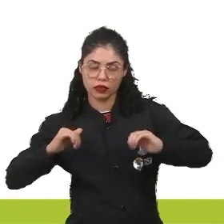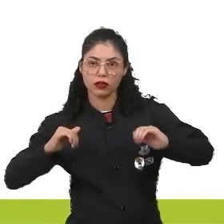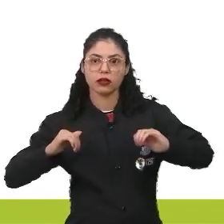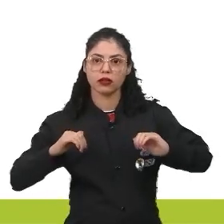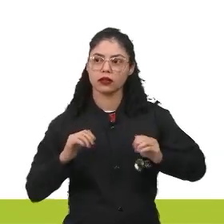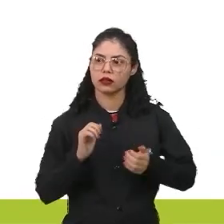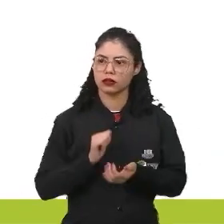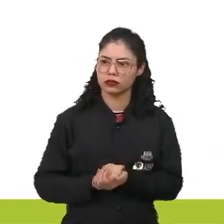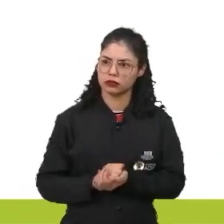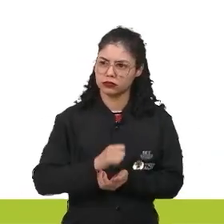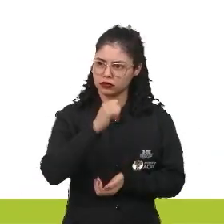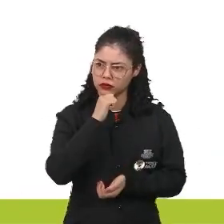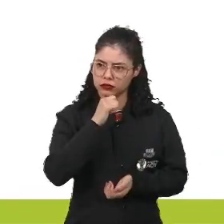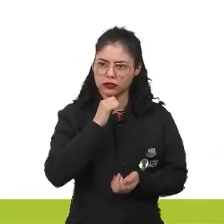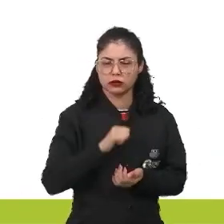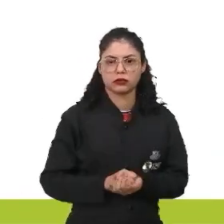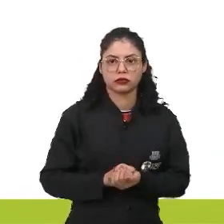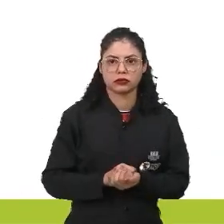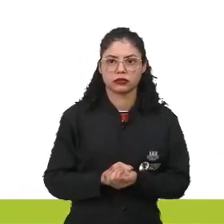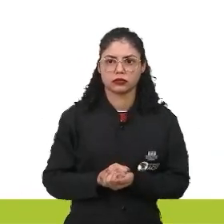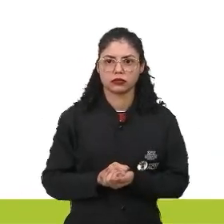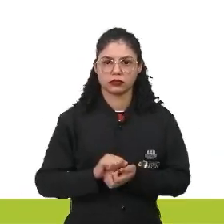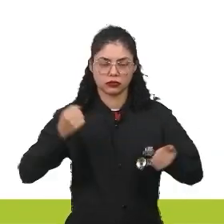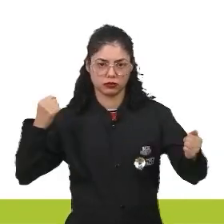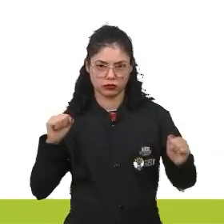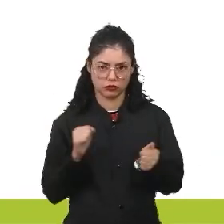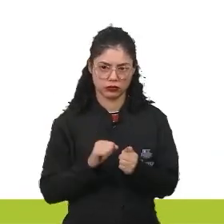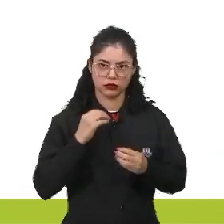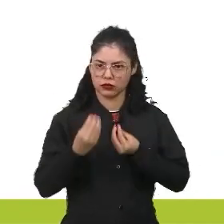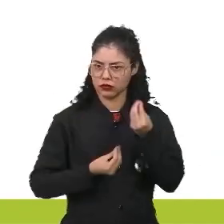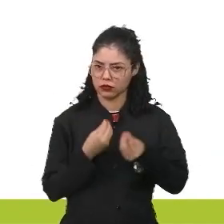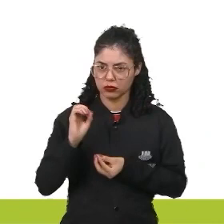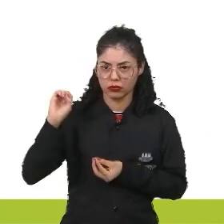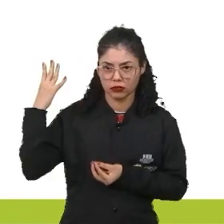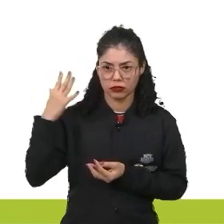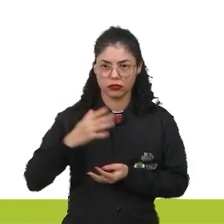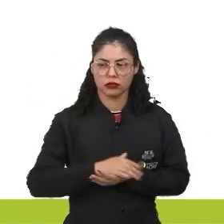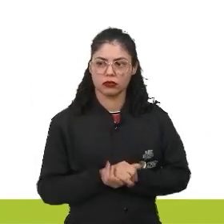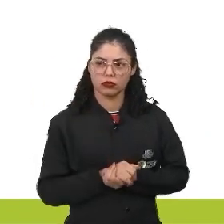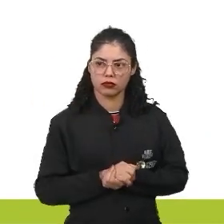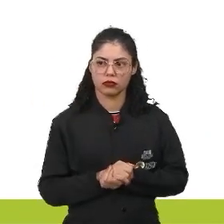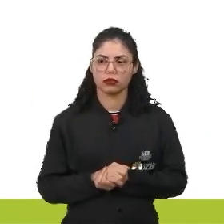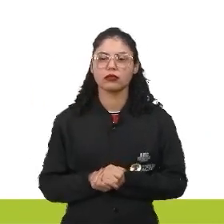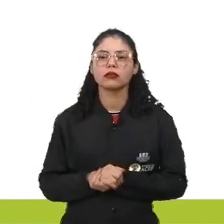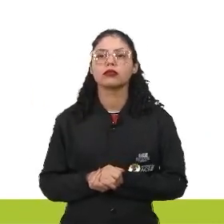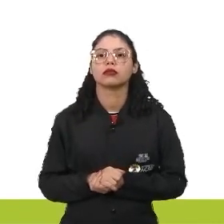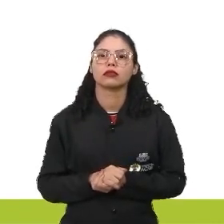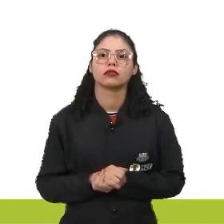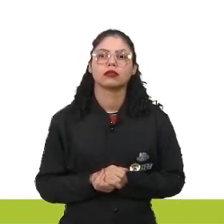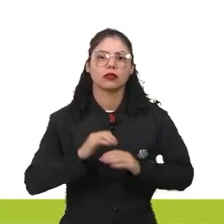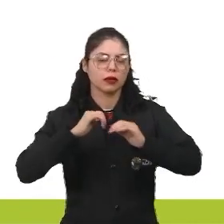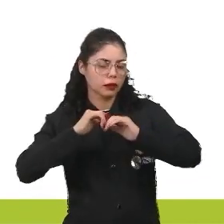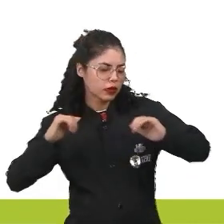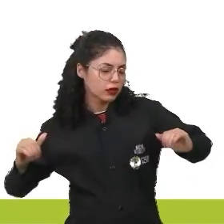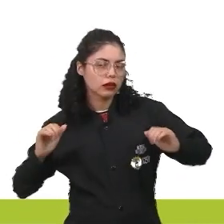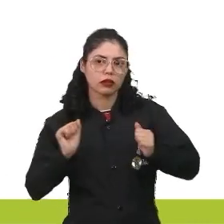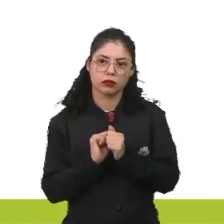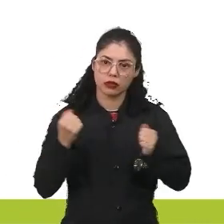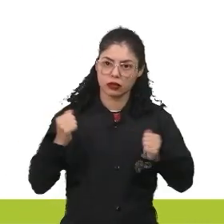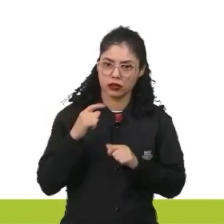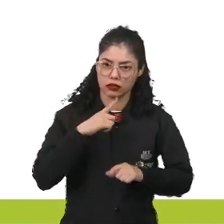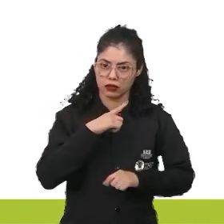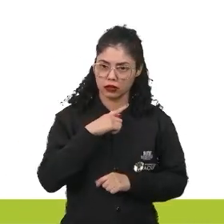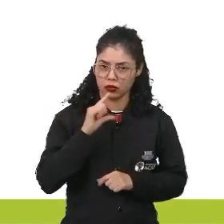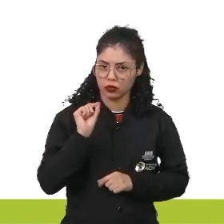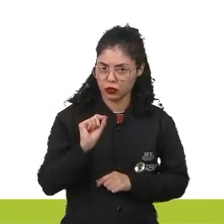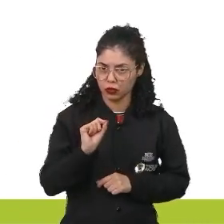Separação magnética. Como é que vai acontecer separação magnética? A separação magnética,